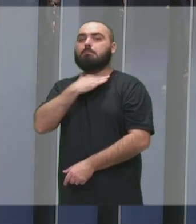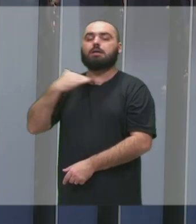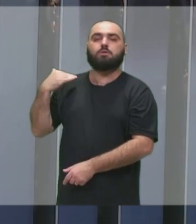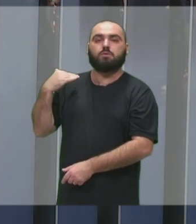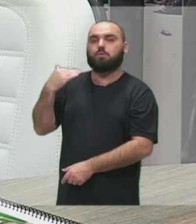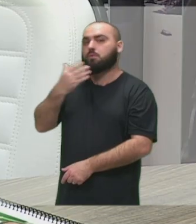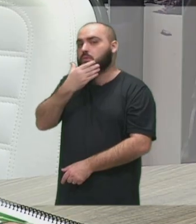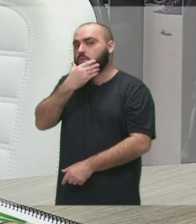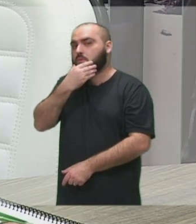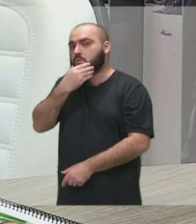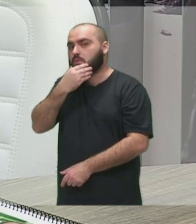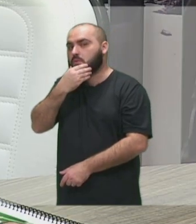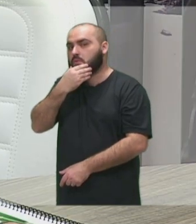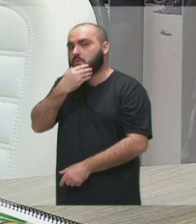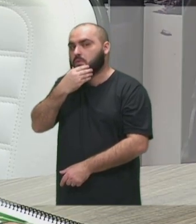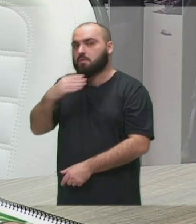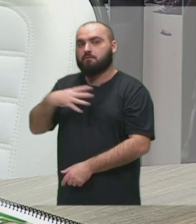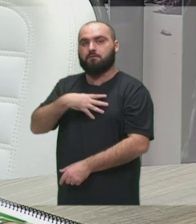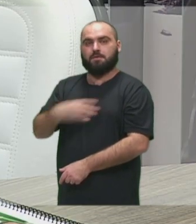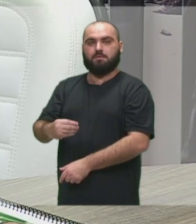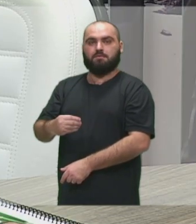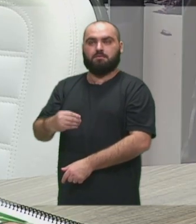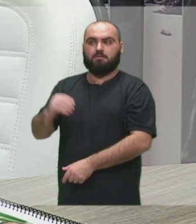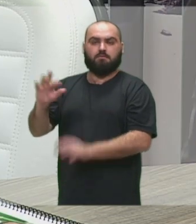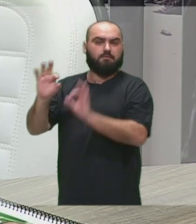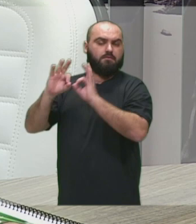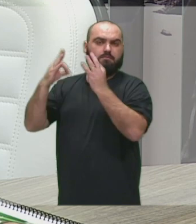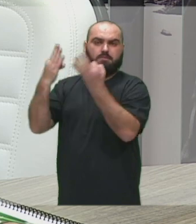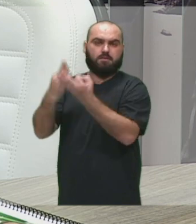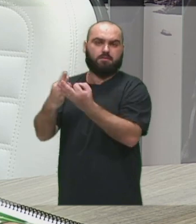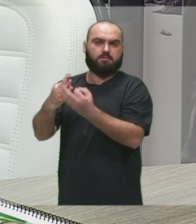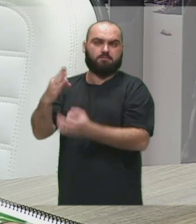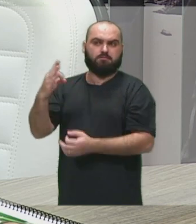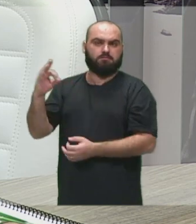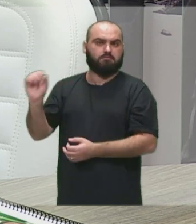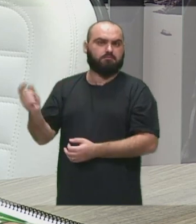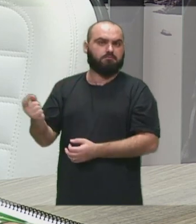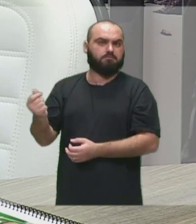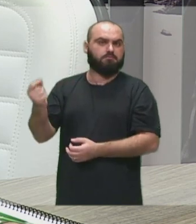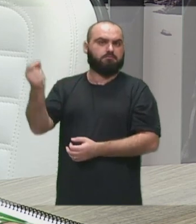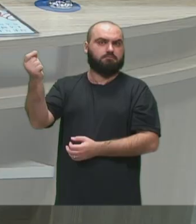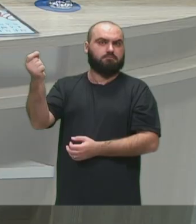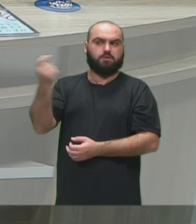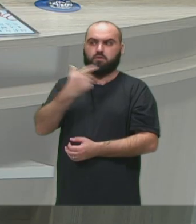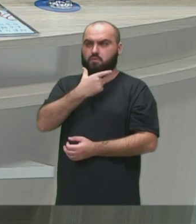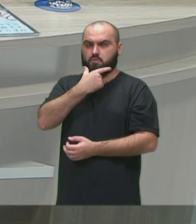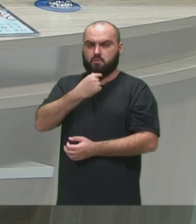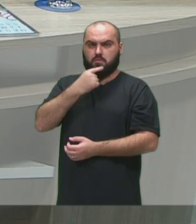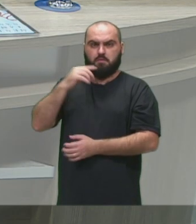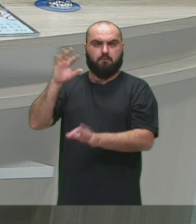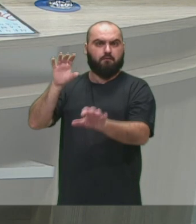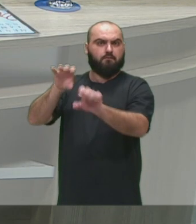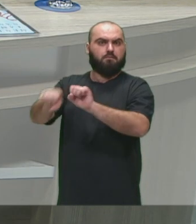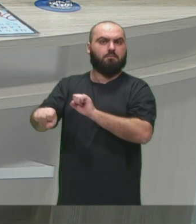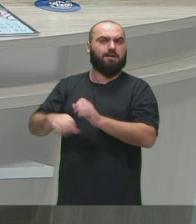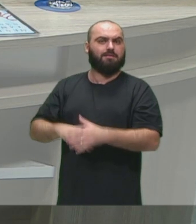uma família, né, de classe média. Um homem de estudo, um homem, né,